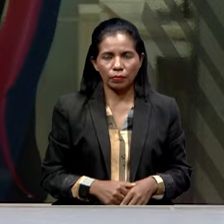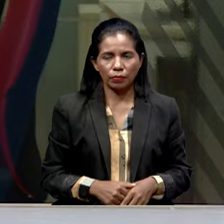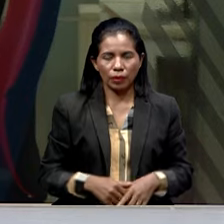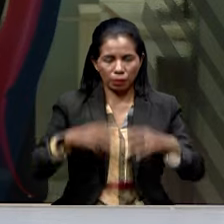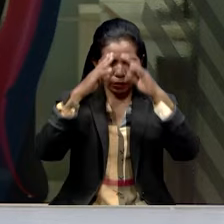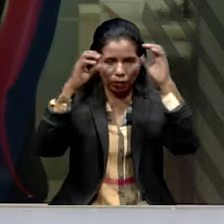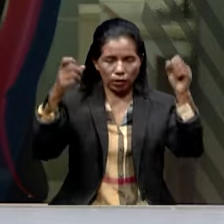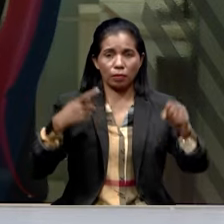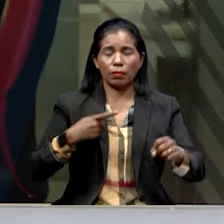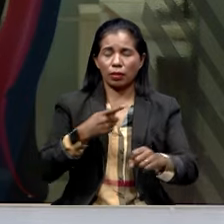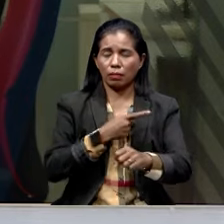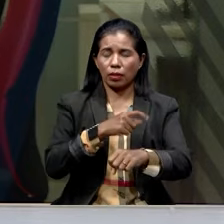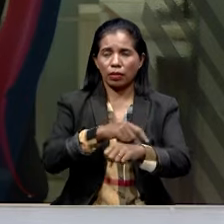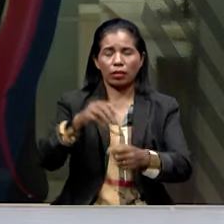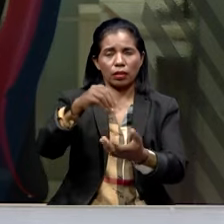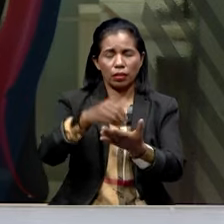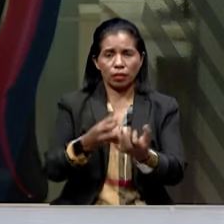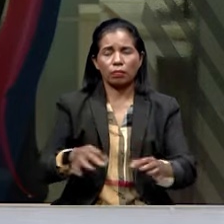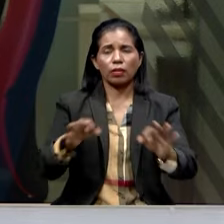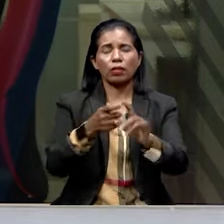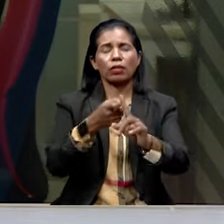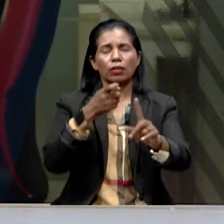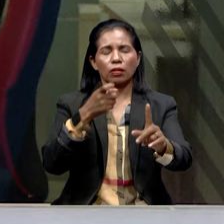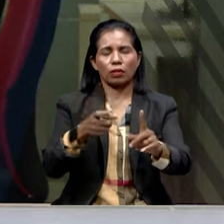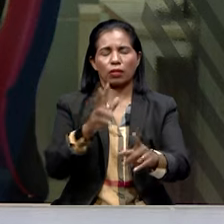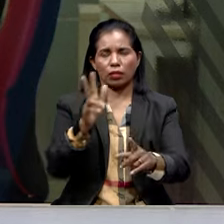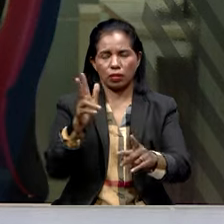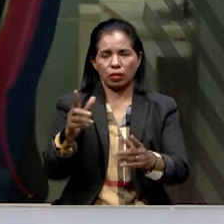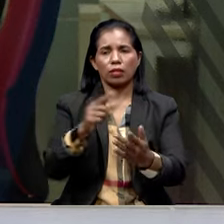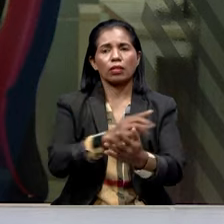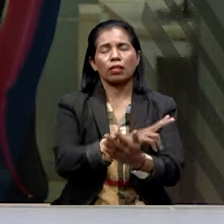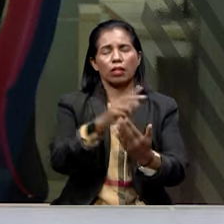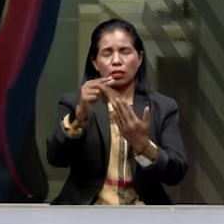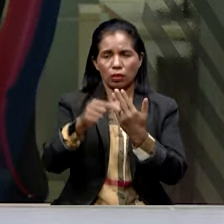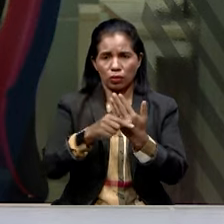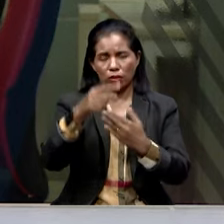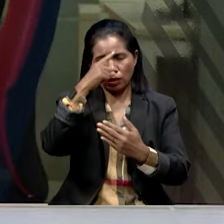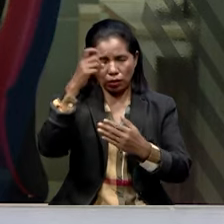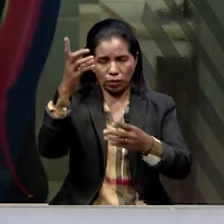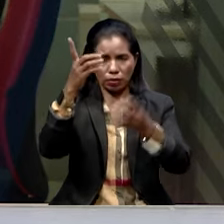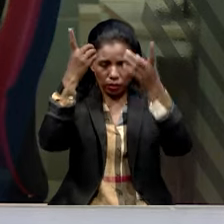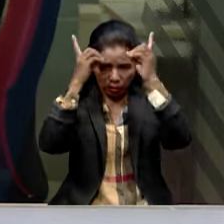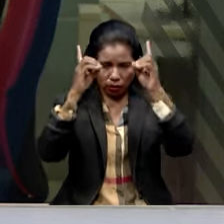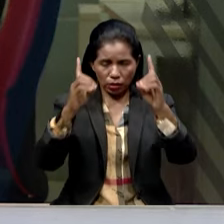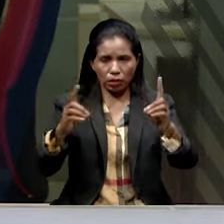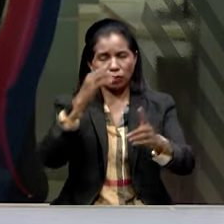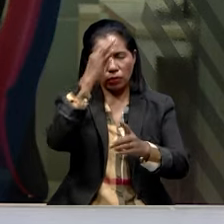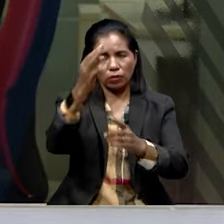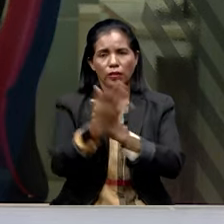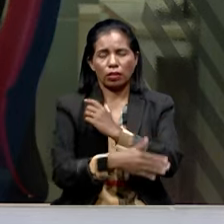Presidente do Parlamento Nacional destaca a importância do Silorum Consulta Popular, também Lorum Referema, que determina o futuro na nação